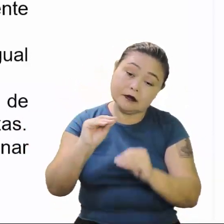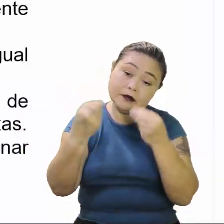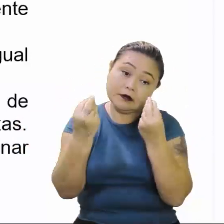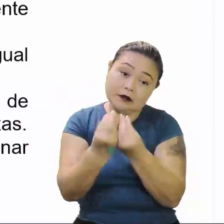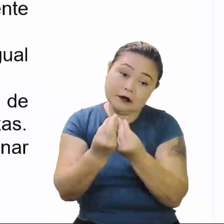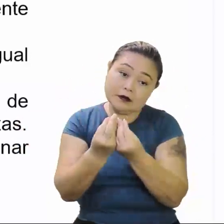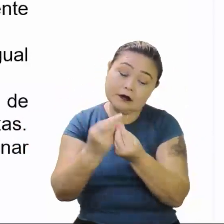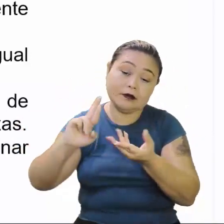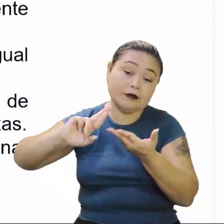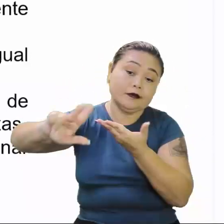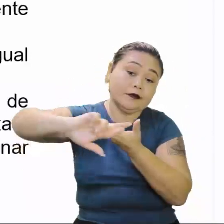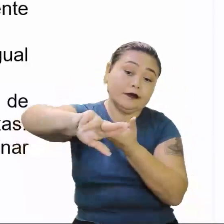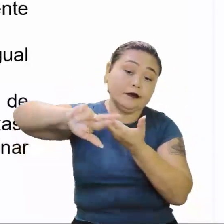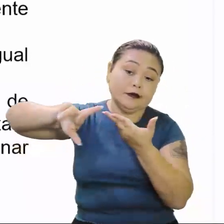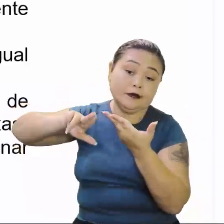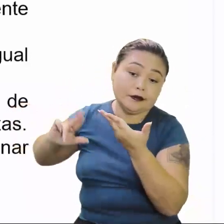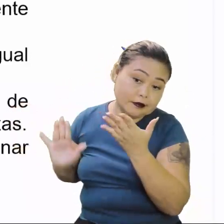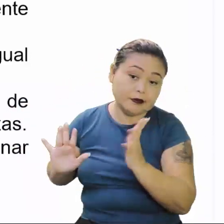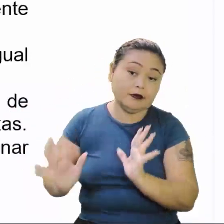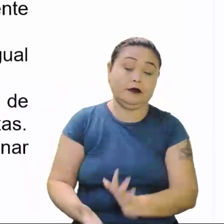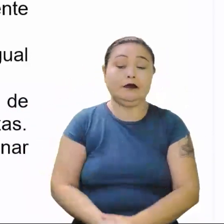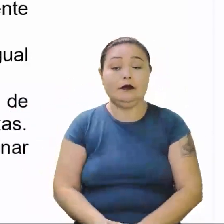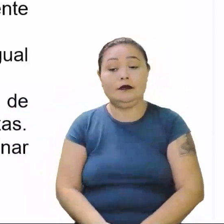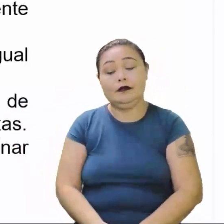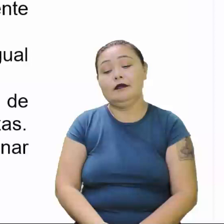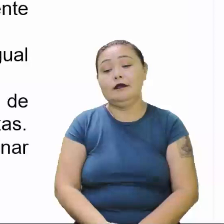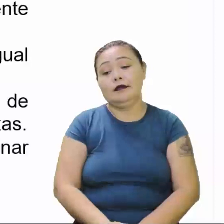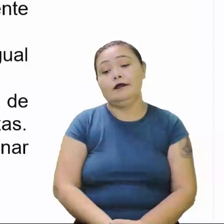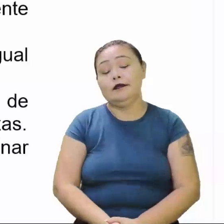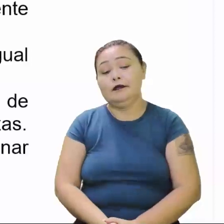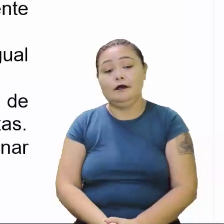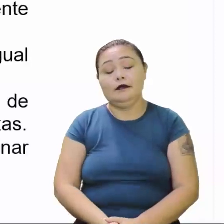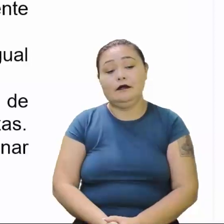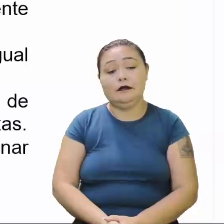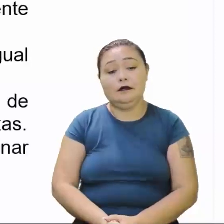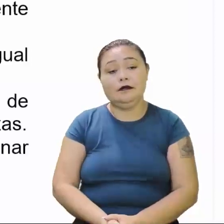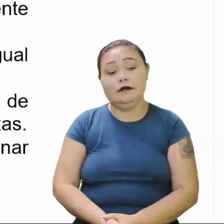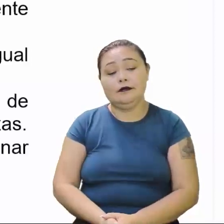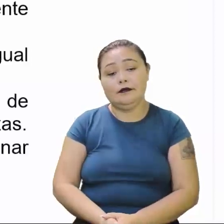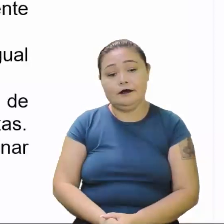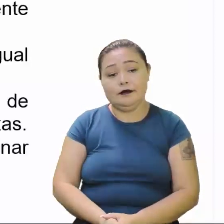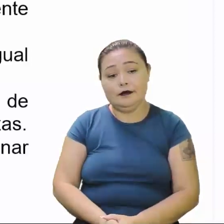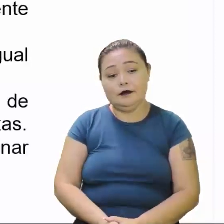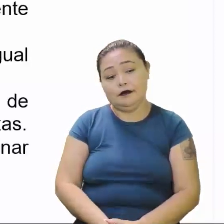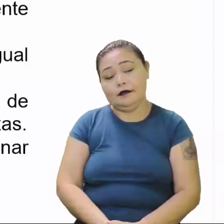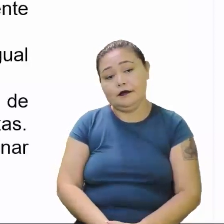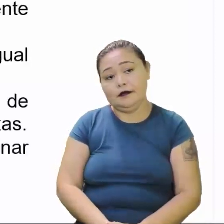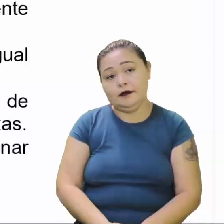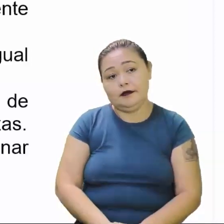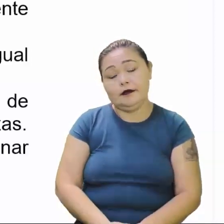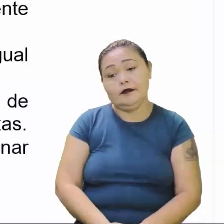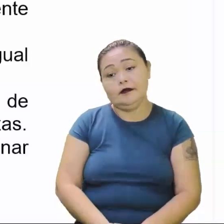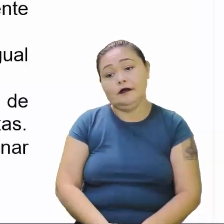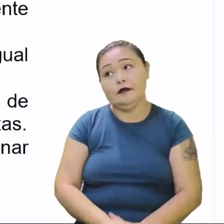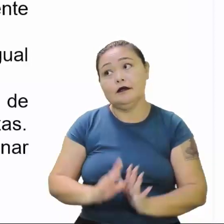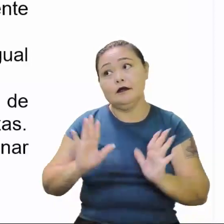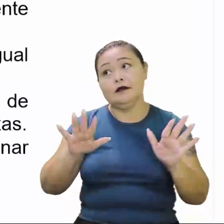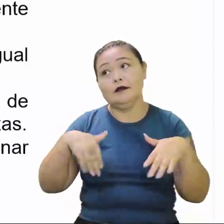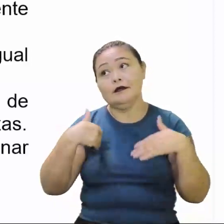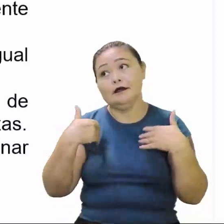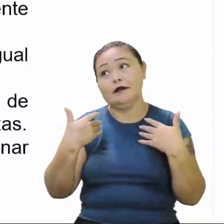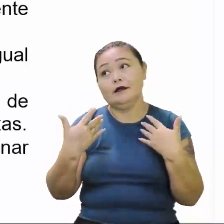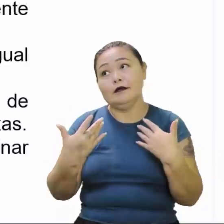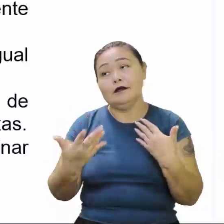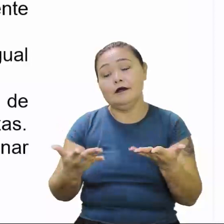substâncias químicas diferentes. Olha aí. Então, vamos com